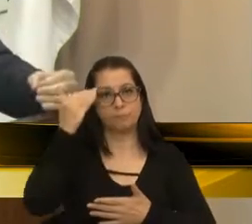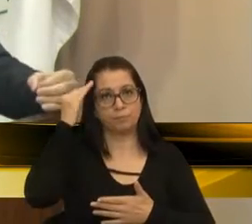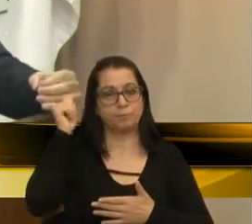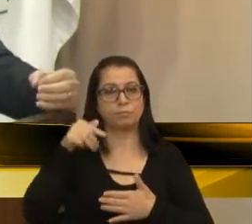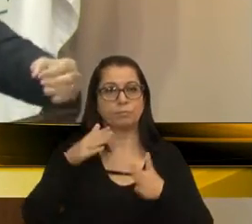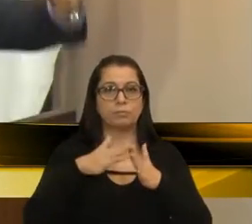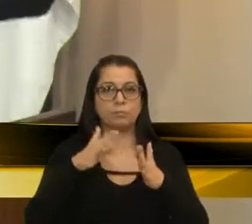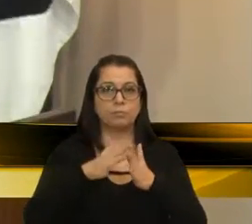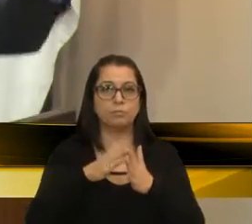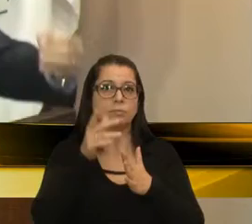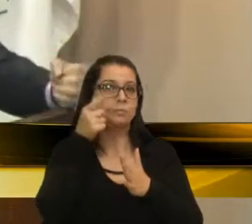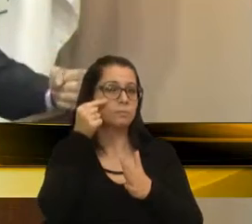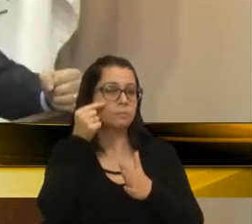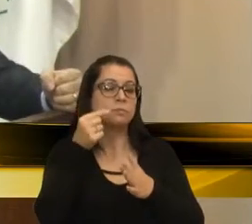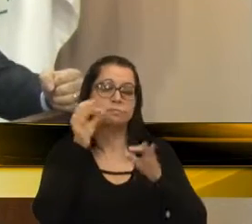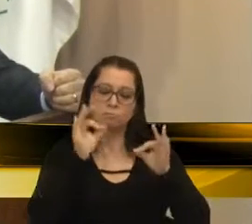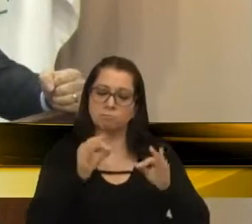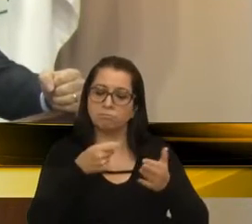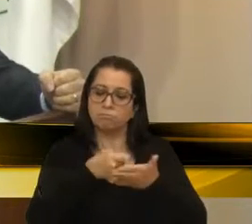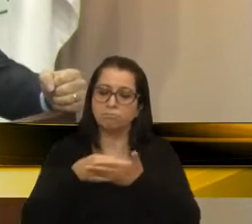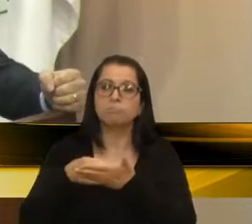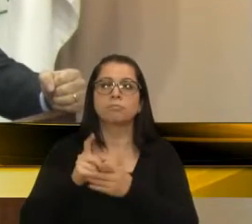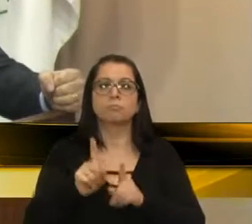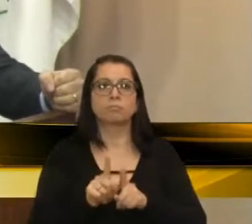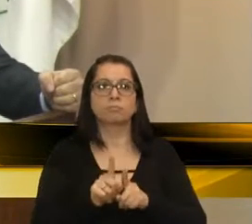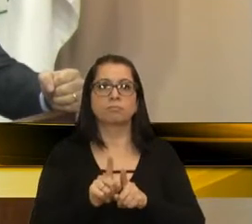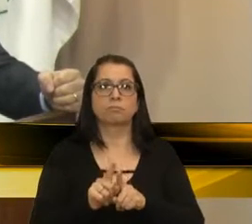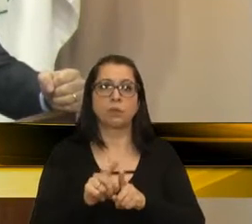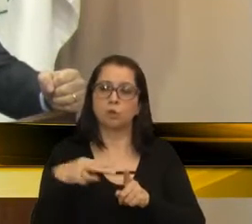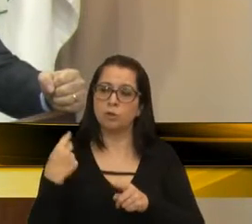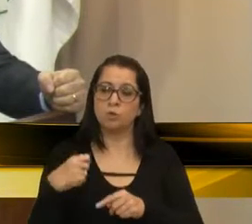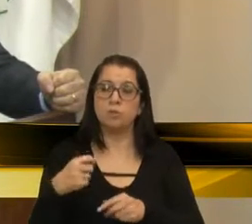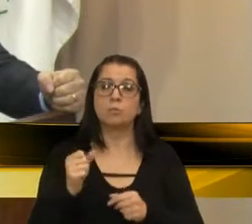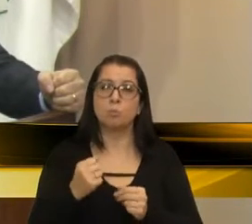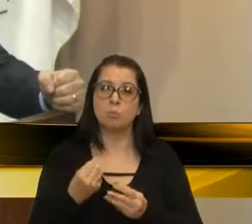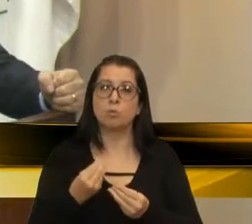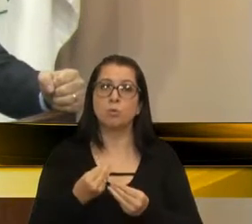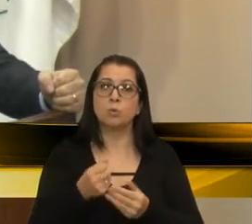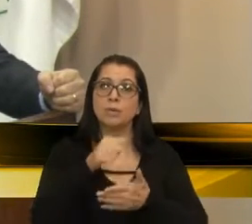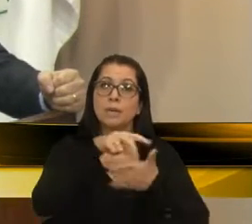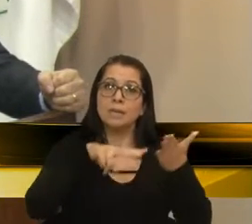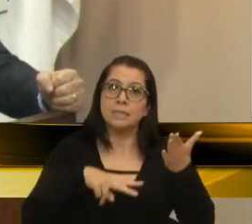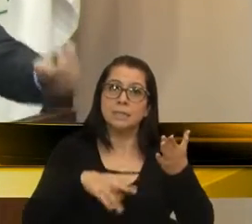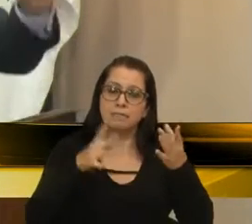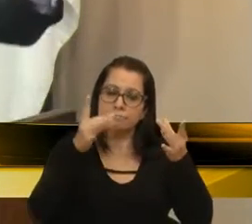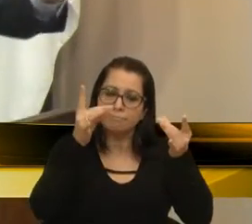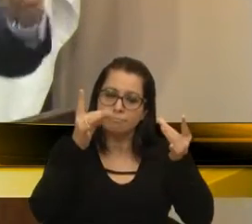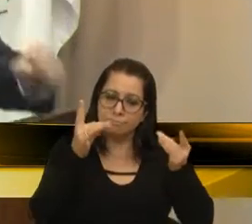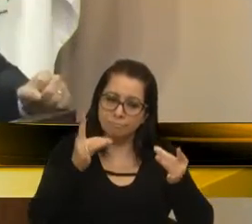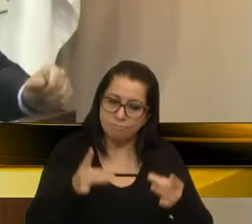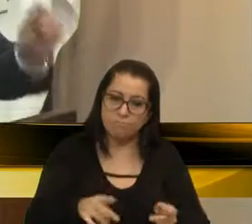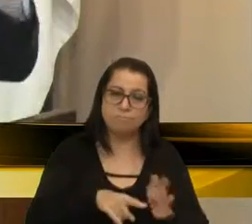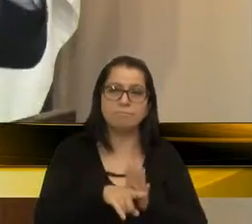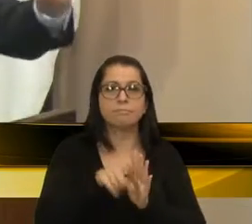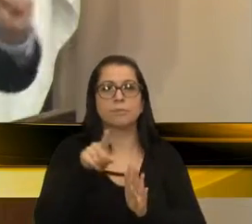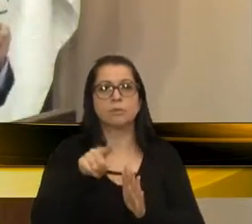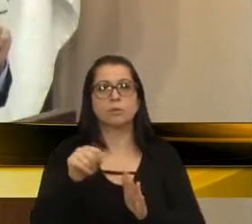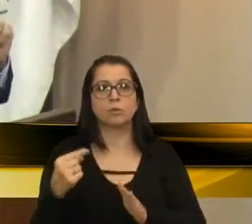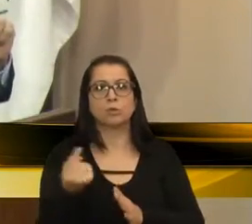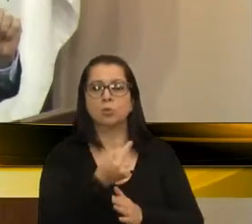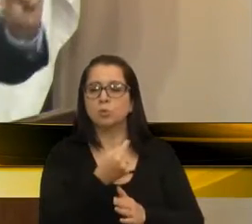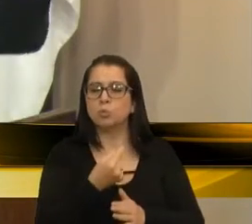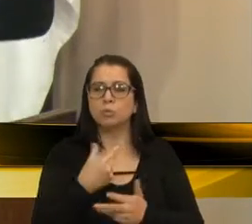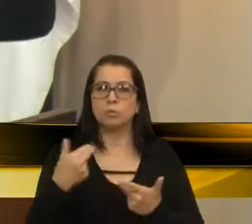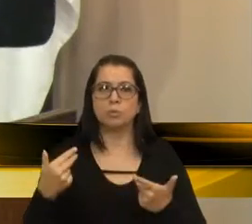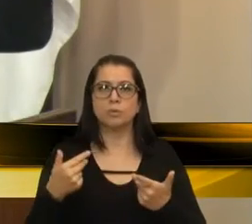casa, vereadora Eloy, está diligente. Nós precisamos muito dessa análise acurada de Vossa Excelência nos